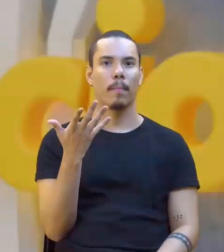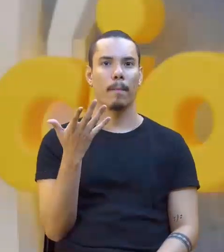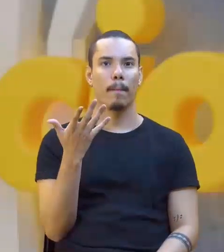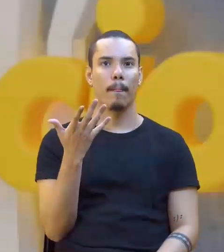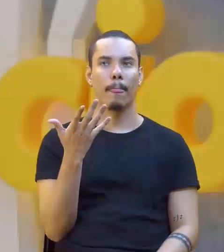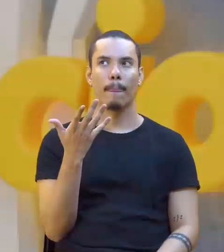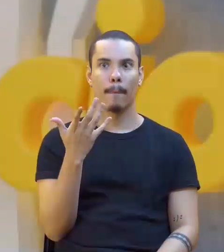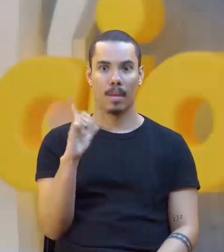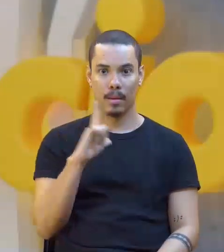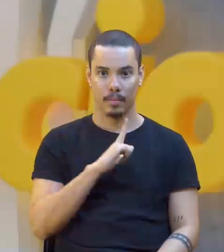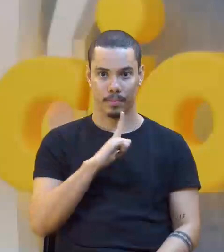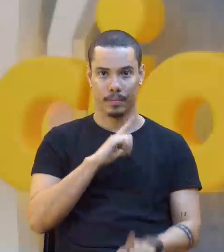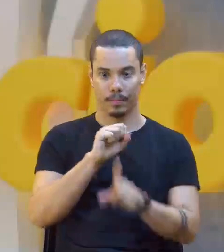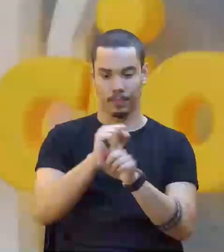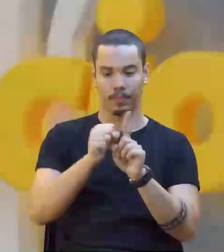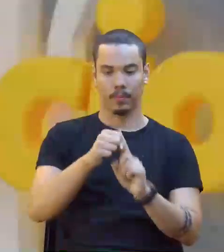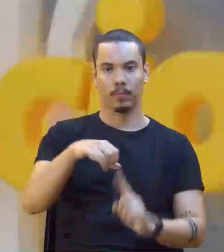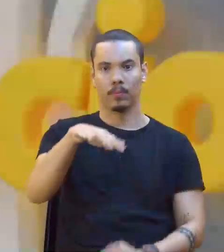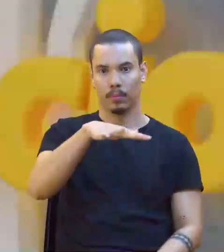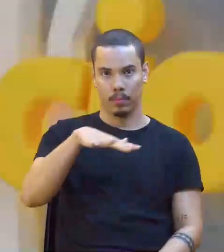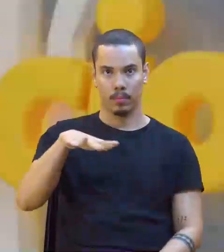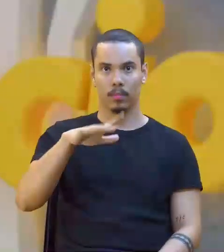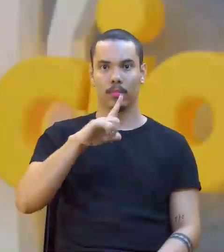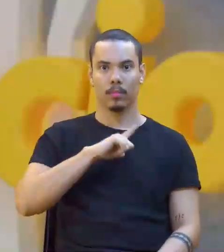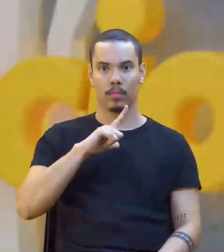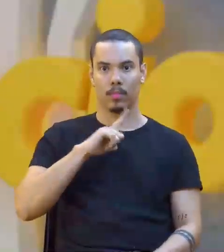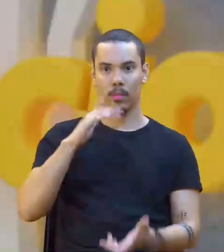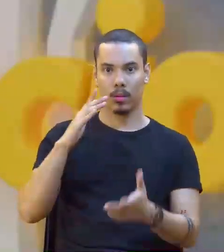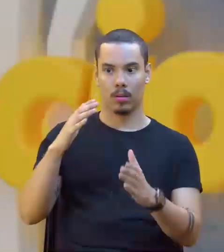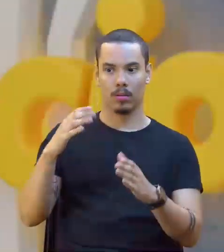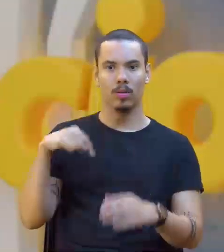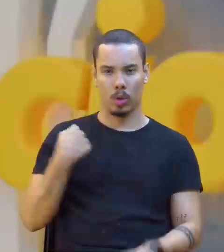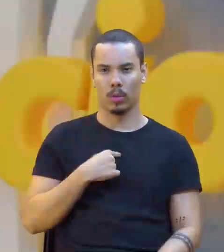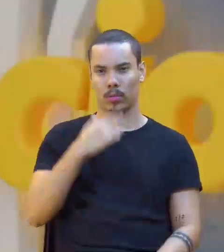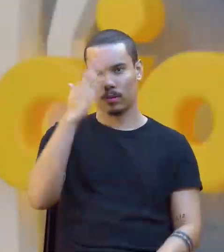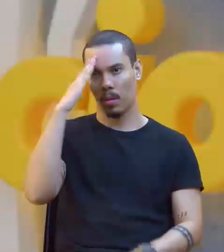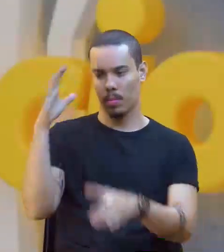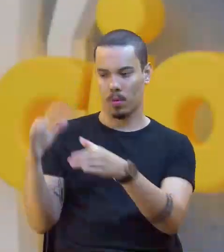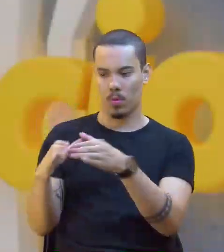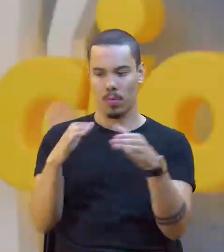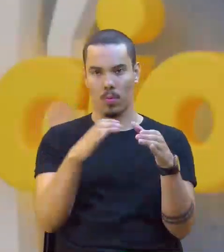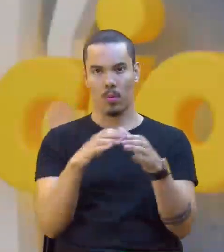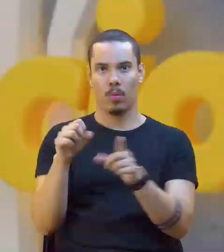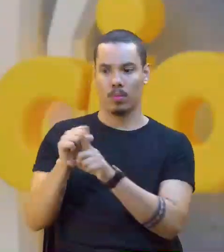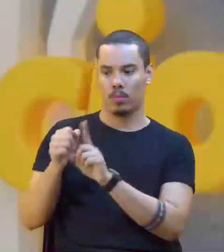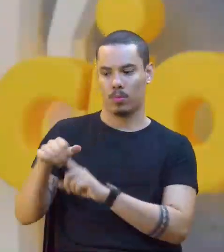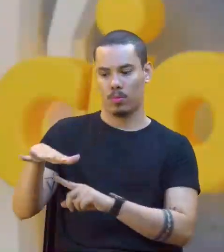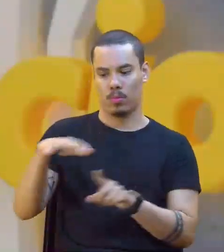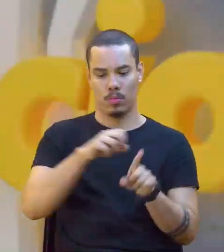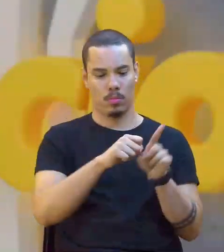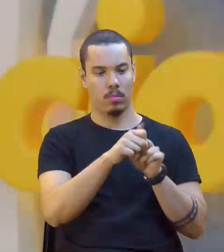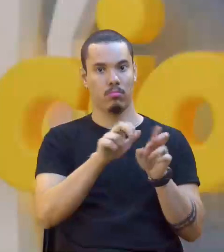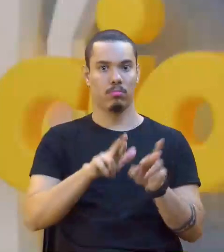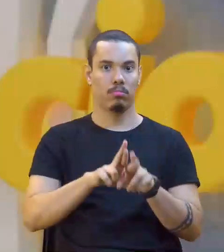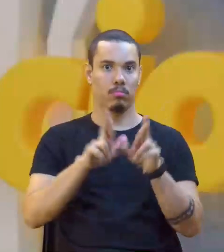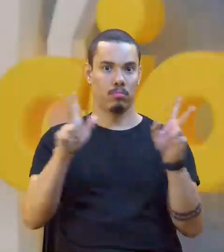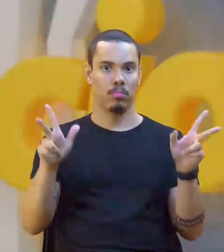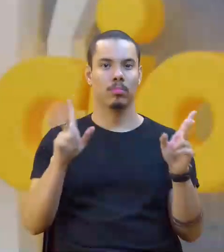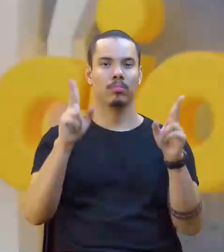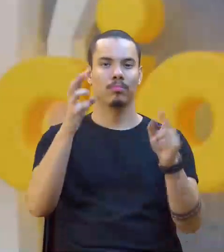uma sociedade que é dividida em classes sociais, né? Ali, conceituando ali o Marx,